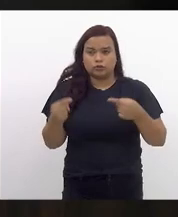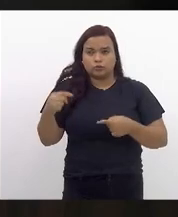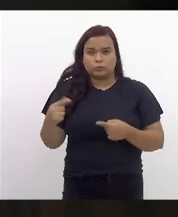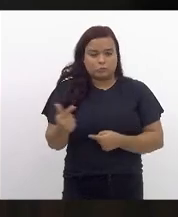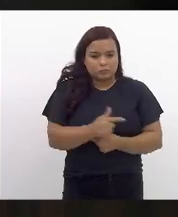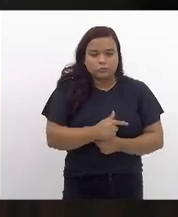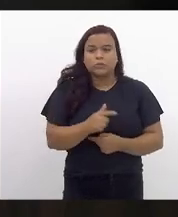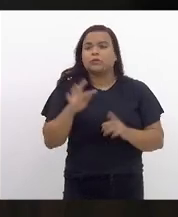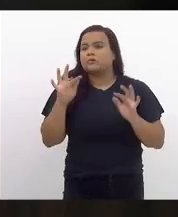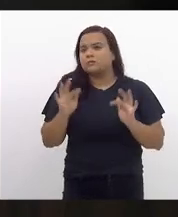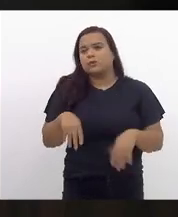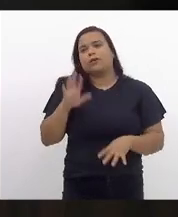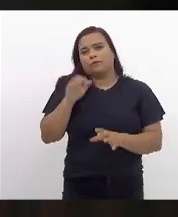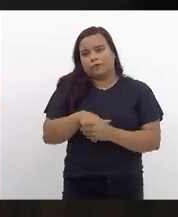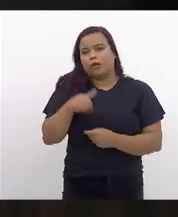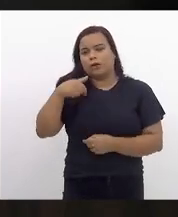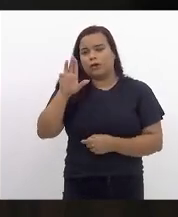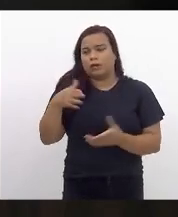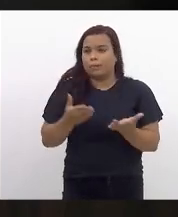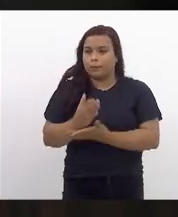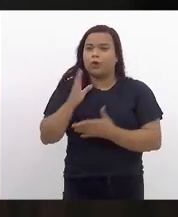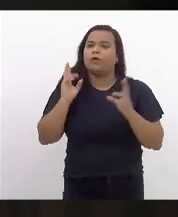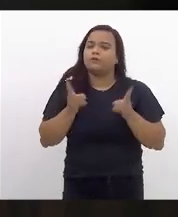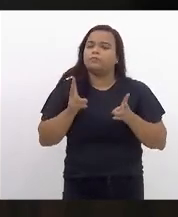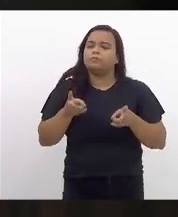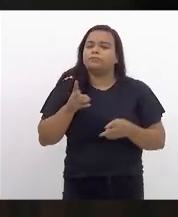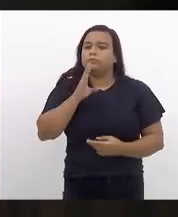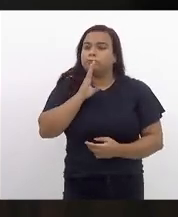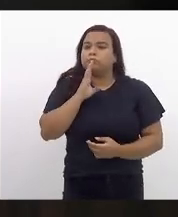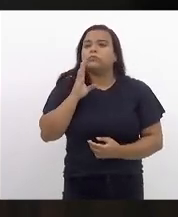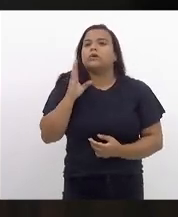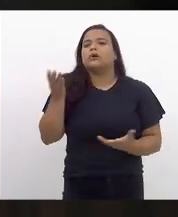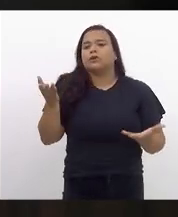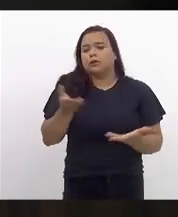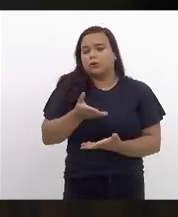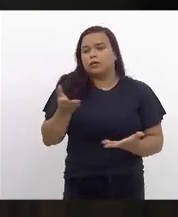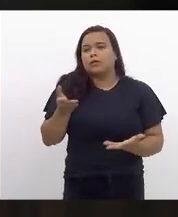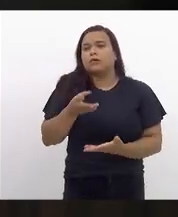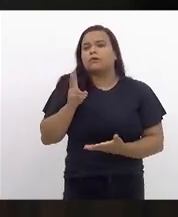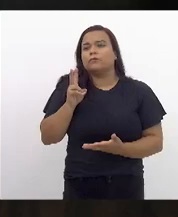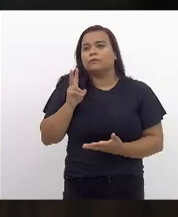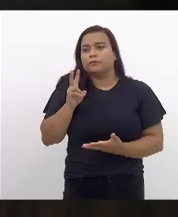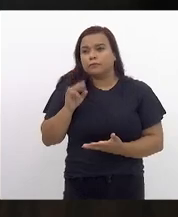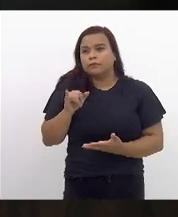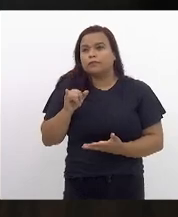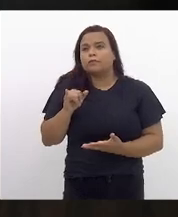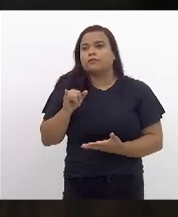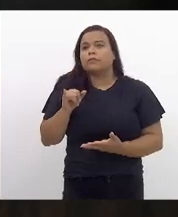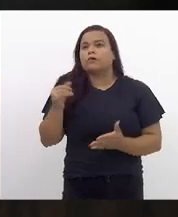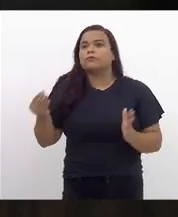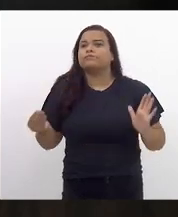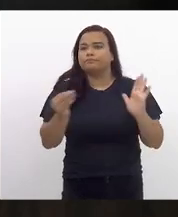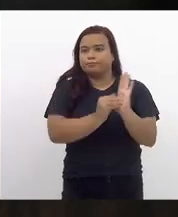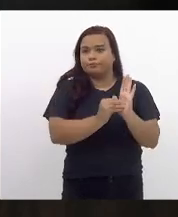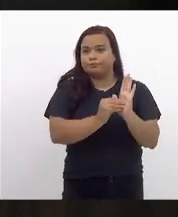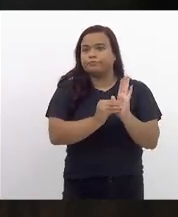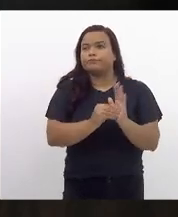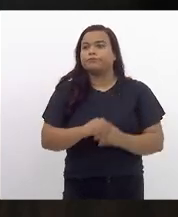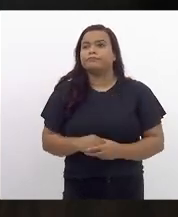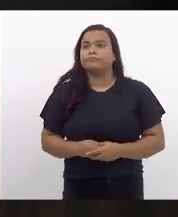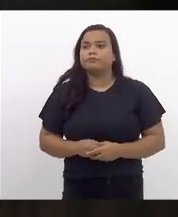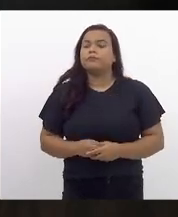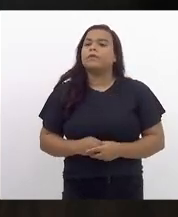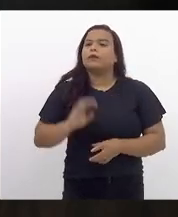a discussão, em votação, se os que aprovam permaneçam como estão aprovados, vai à promulgação, com voto pela abstenção do novo. Voto